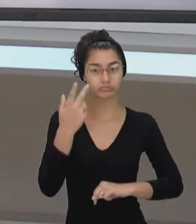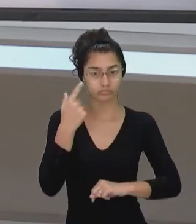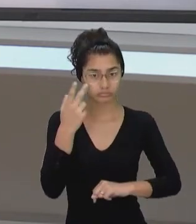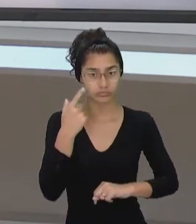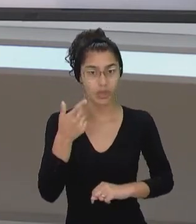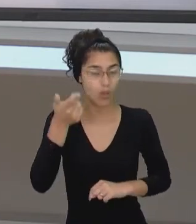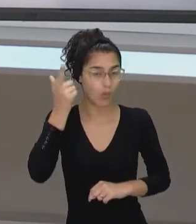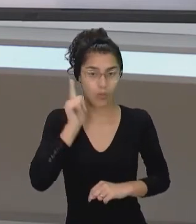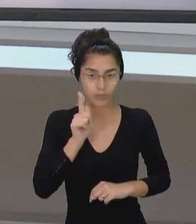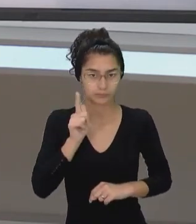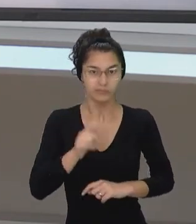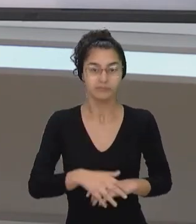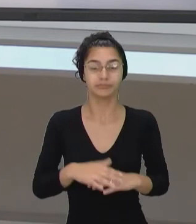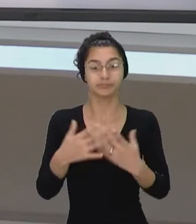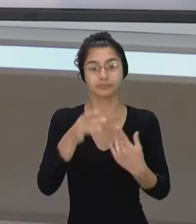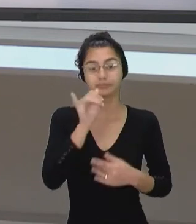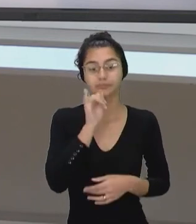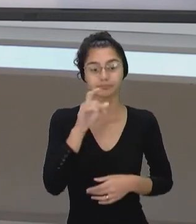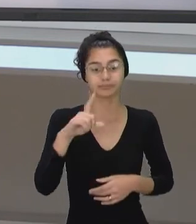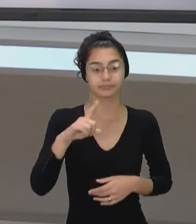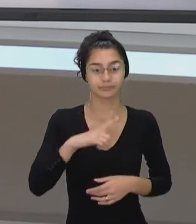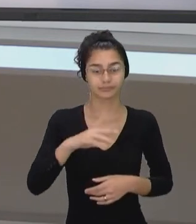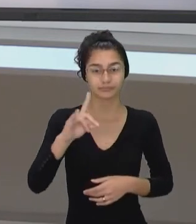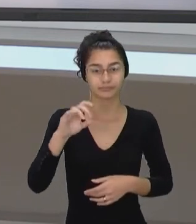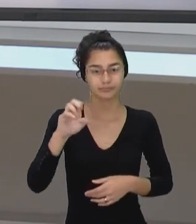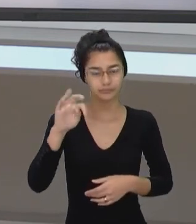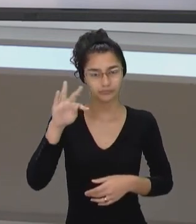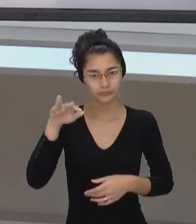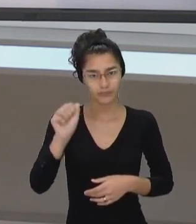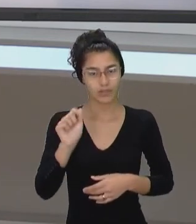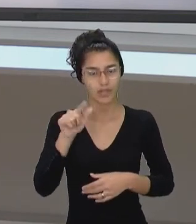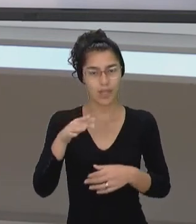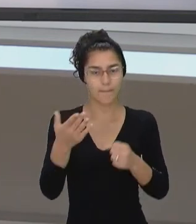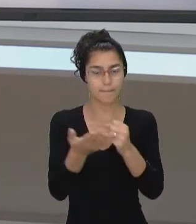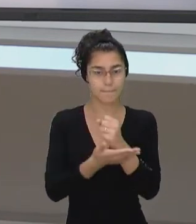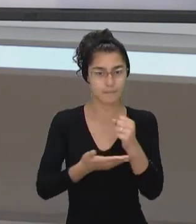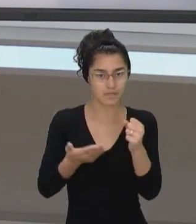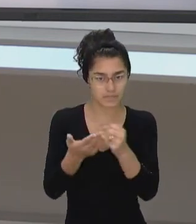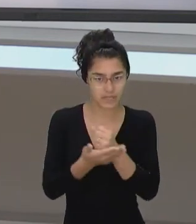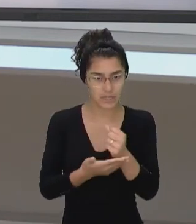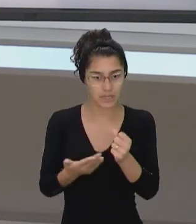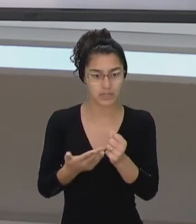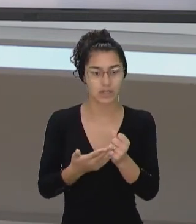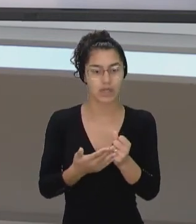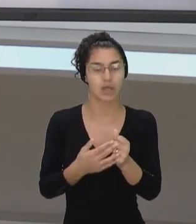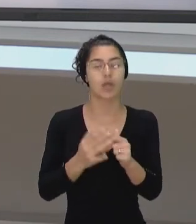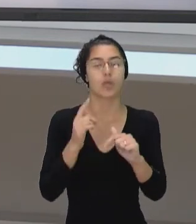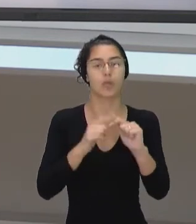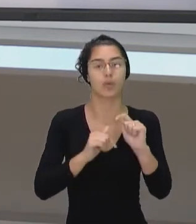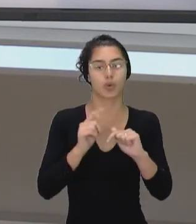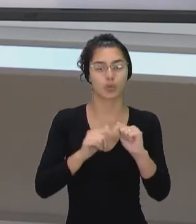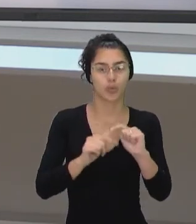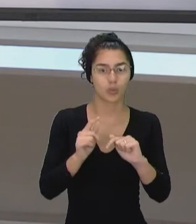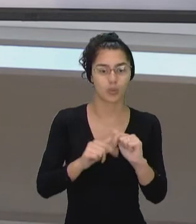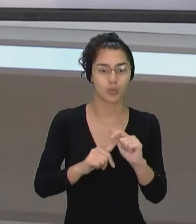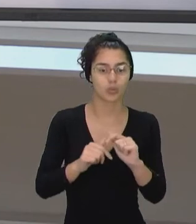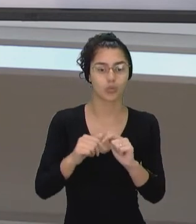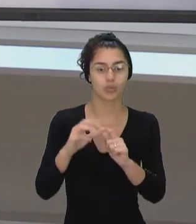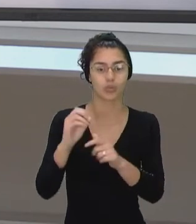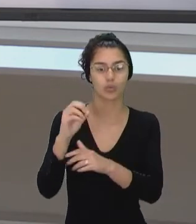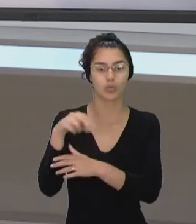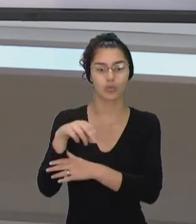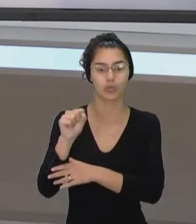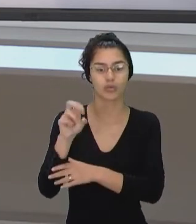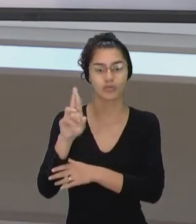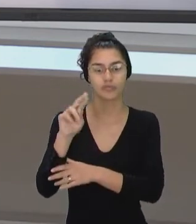organismo. Pessoas, por exemplo, que têm uma dieta que é muito baseada em produtos, né, em